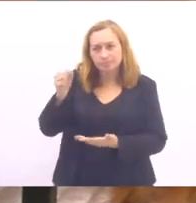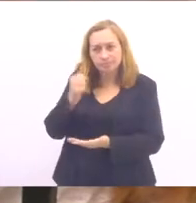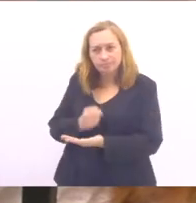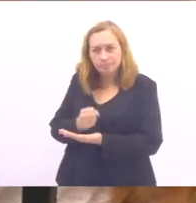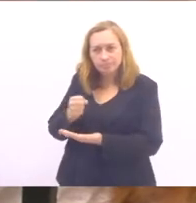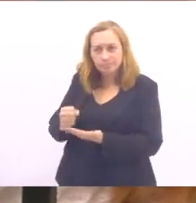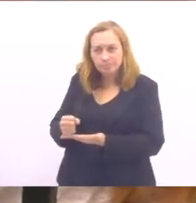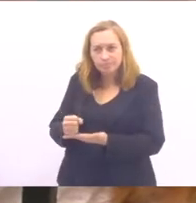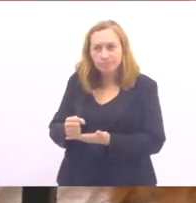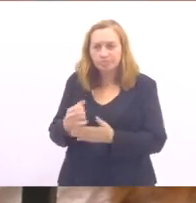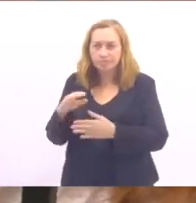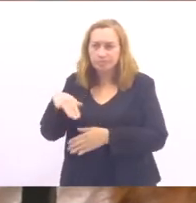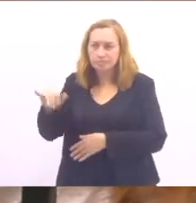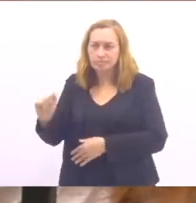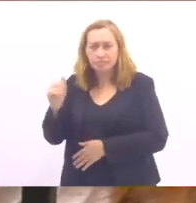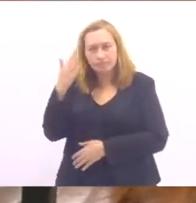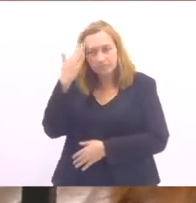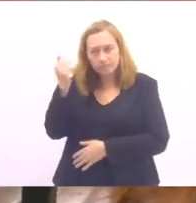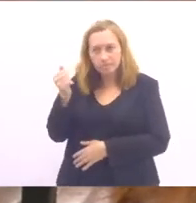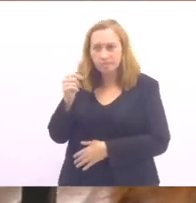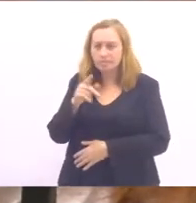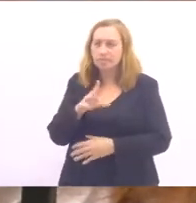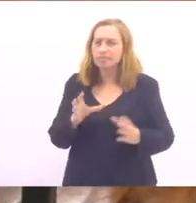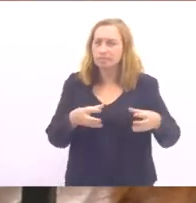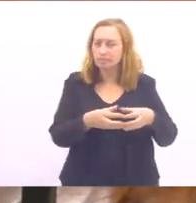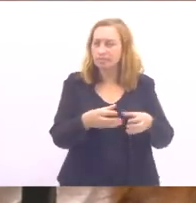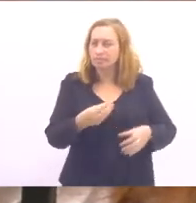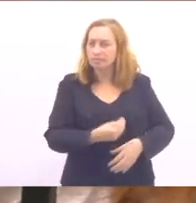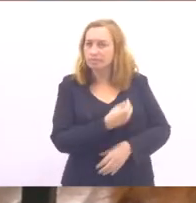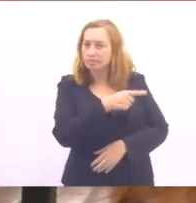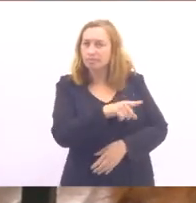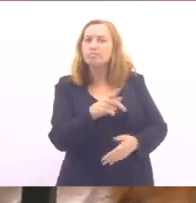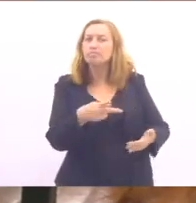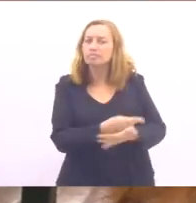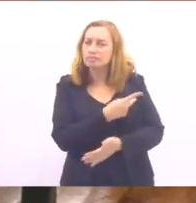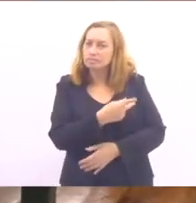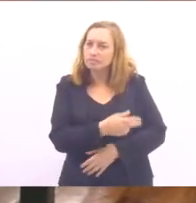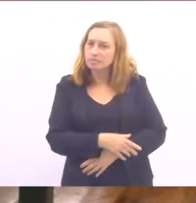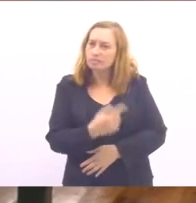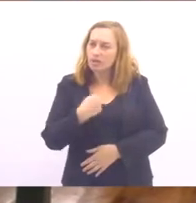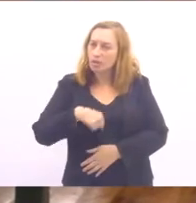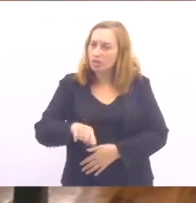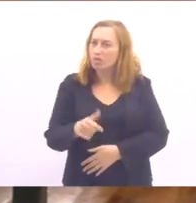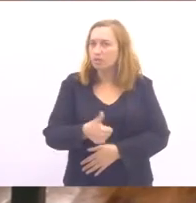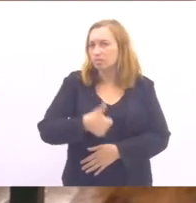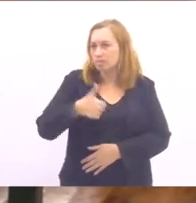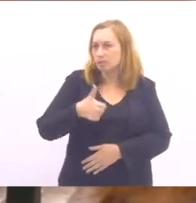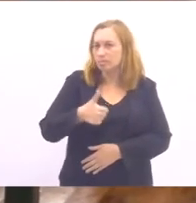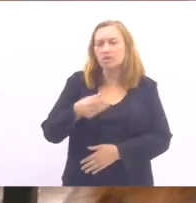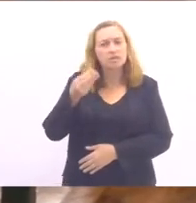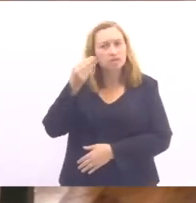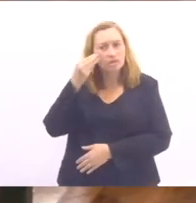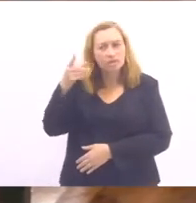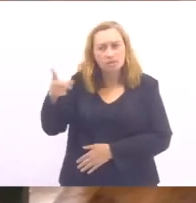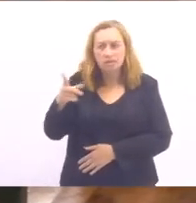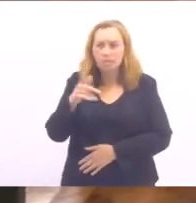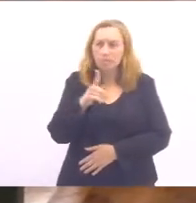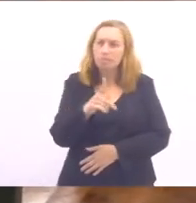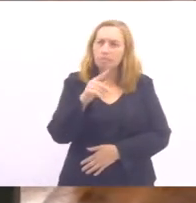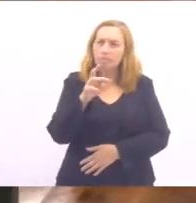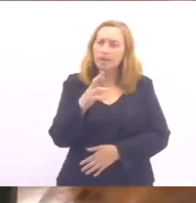se a cooperativa estava lá. Isso. O que aconteceu? Eu fui a primeira cooperativa, fizemos o teste, né, com a